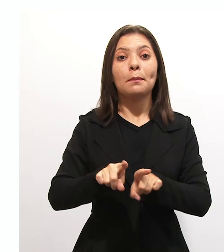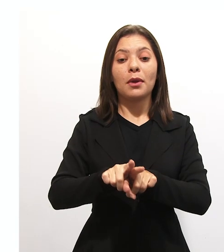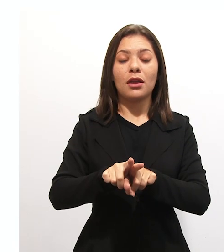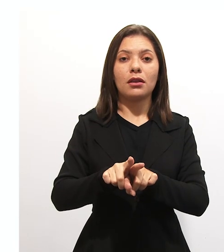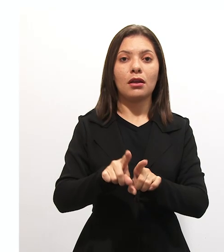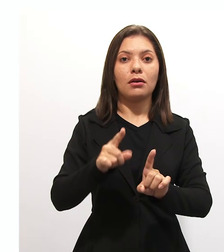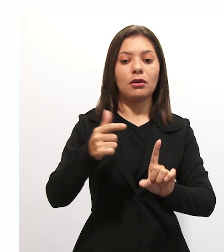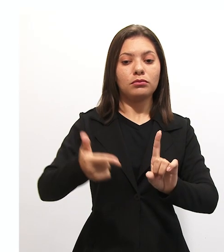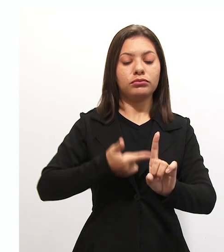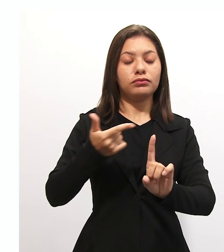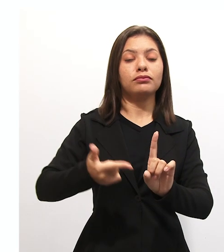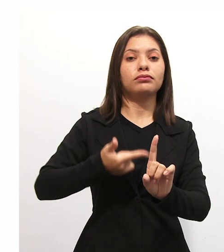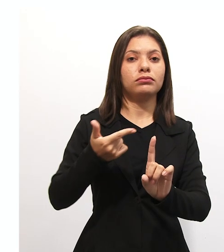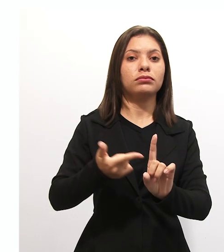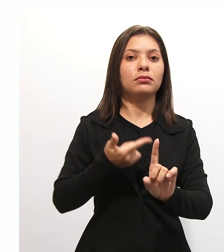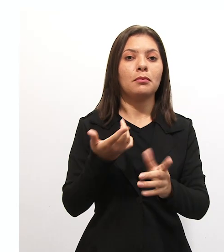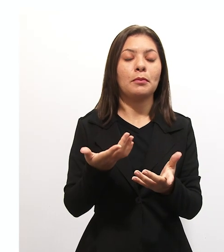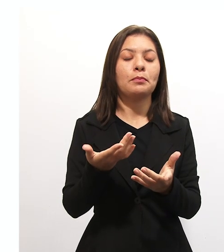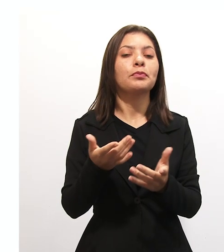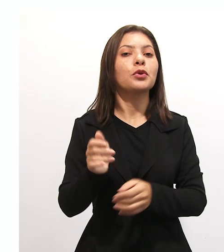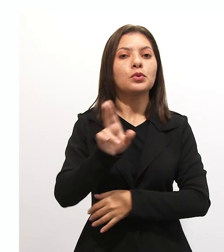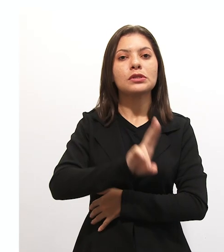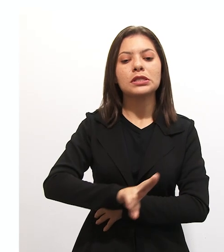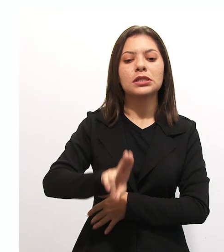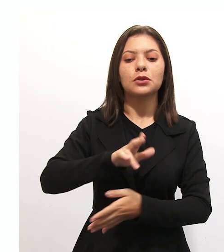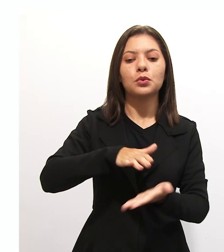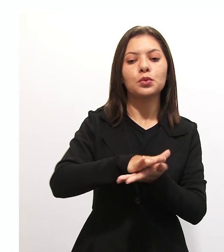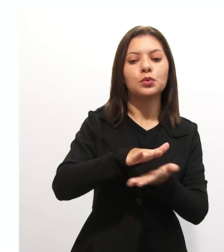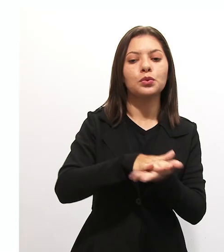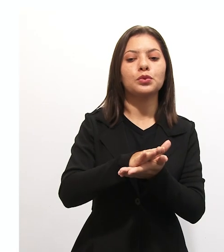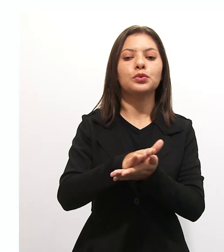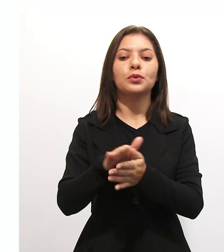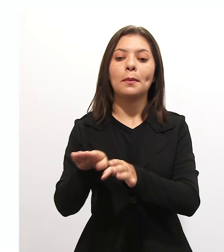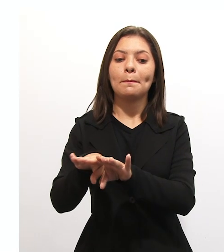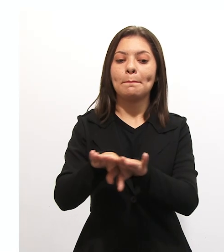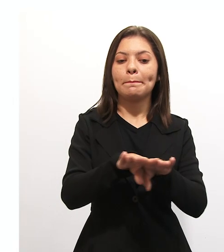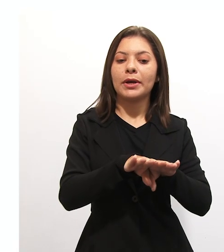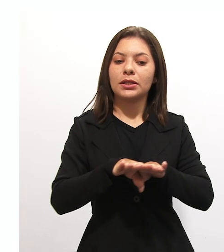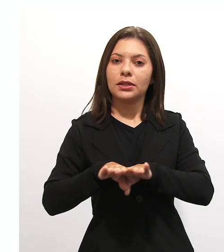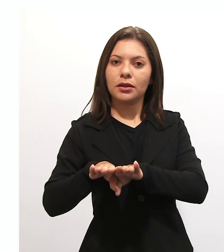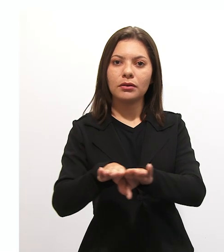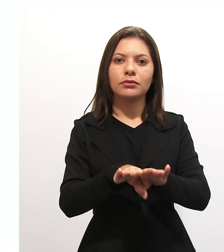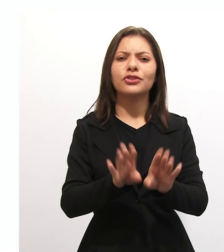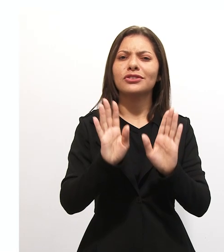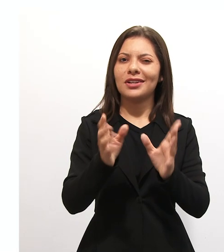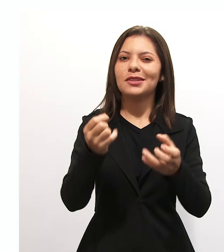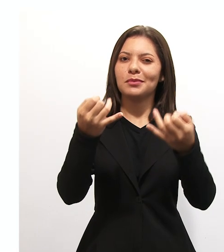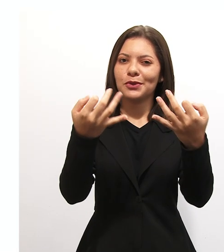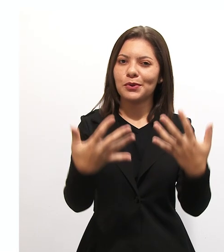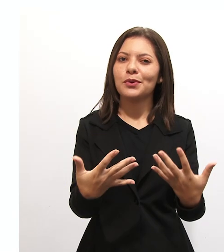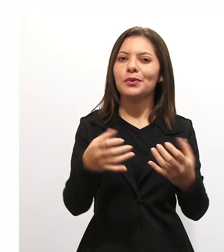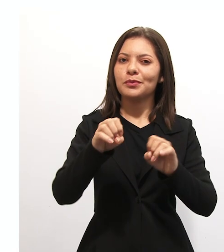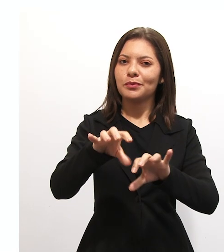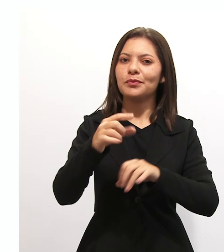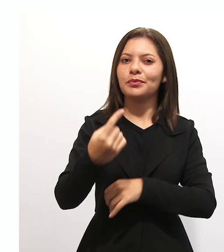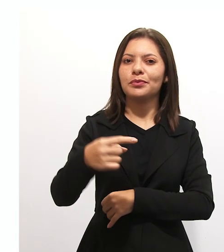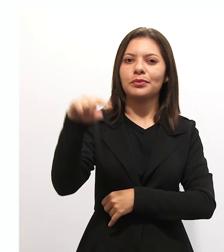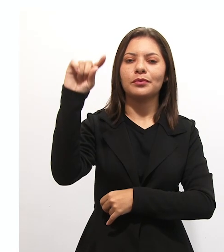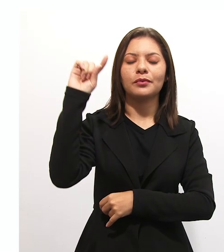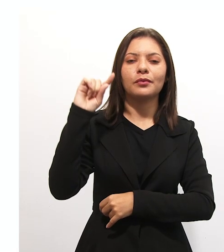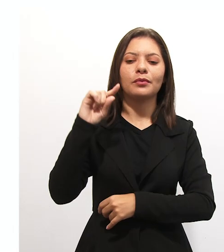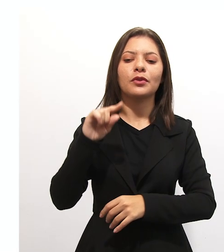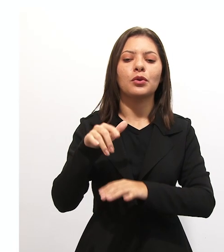de desempenho gerencial, utilizando o custo padrão, a gente deu uma pincelada na aula anterior, né, como